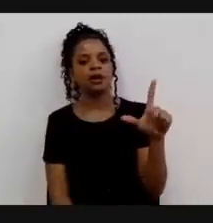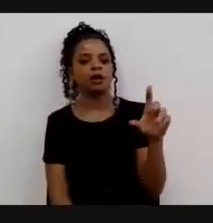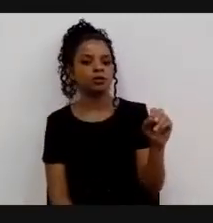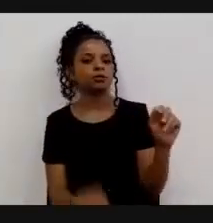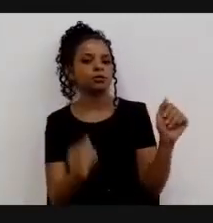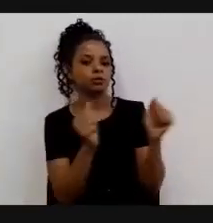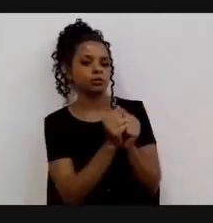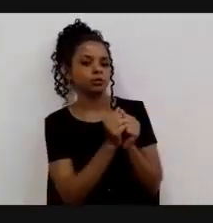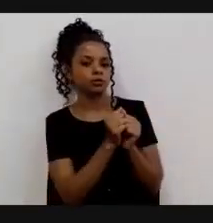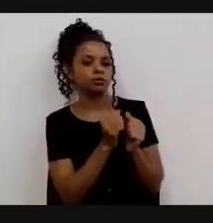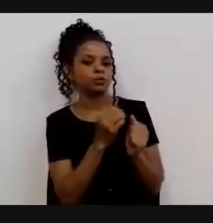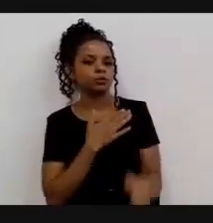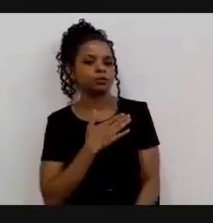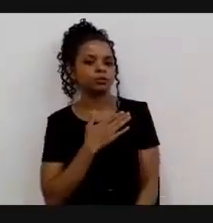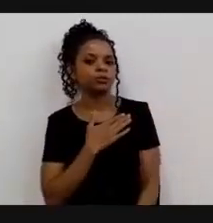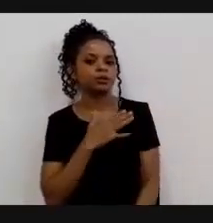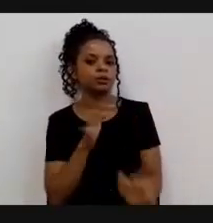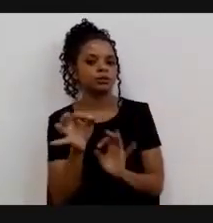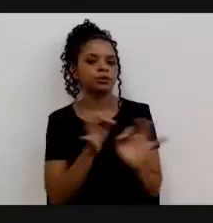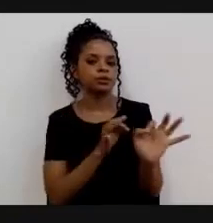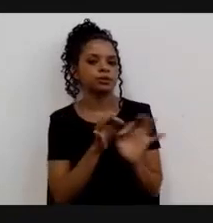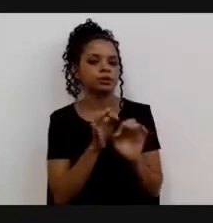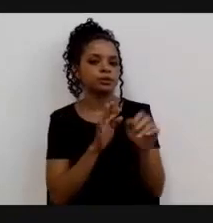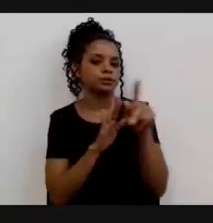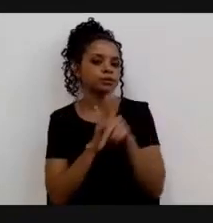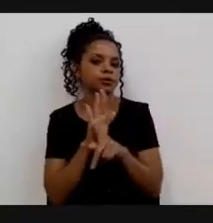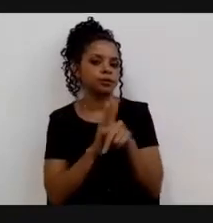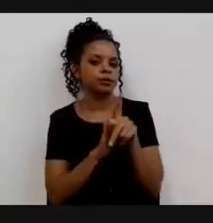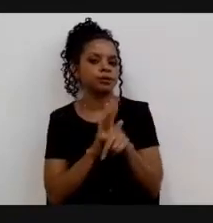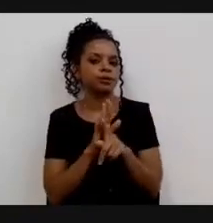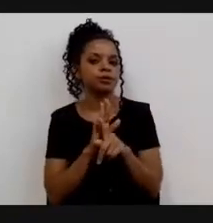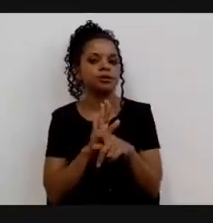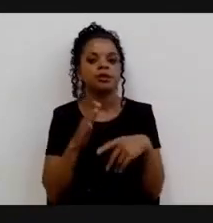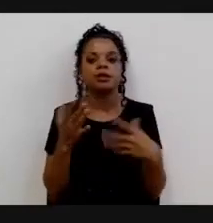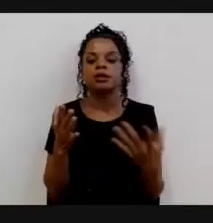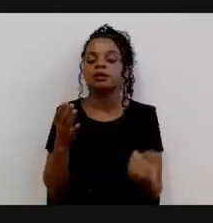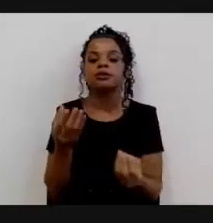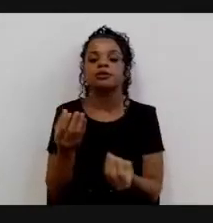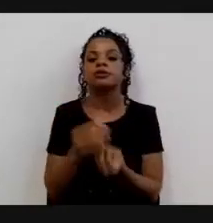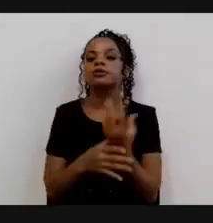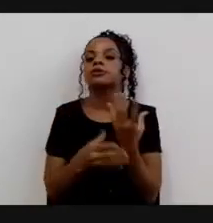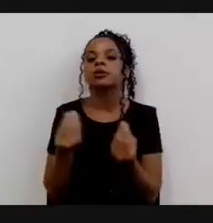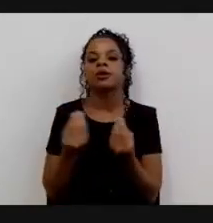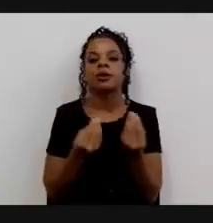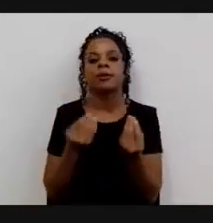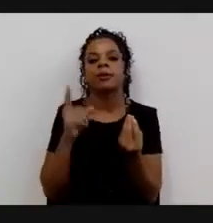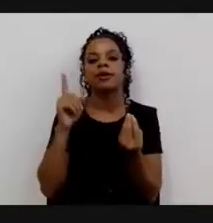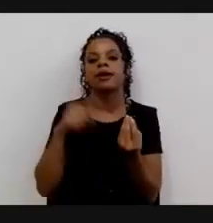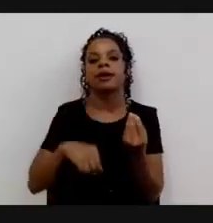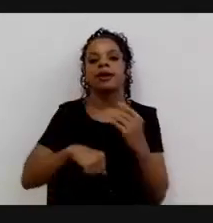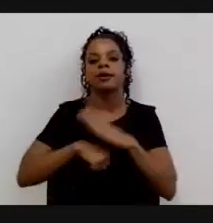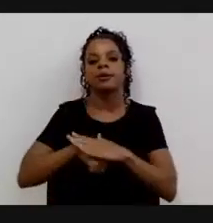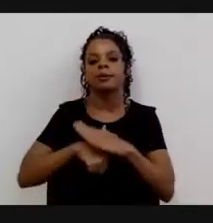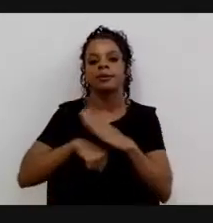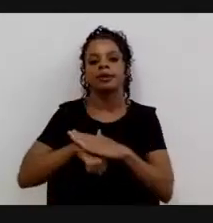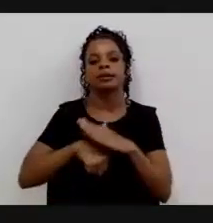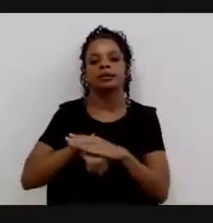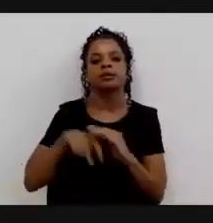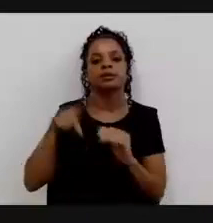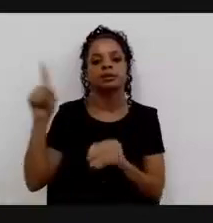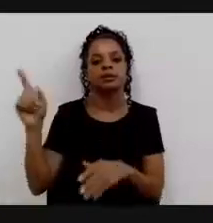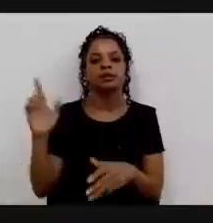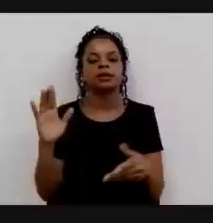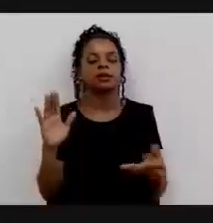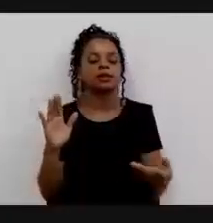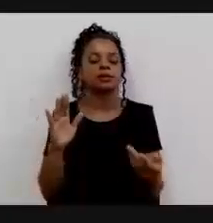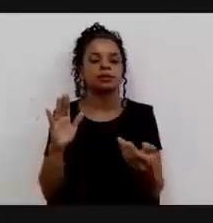esse projeto comigo. E esse projeto ele nasce de uma ação que a gente tem lá na Câmara Municipal de Sorocaba. A gente vai explicar um pouquinho mais sobre ele